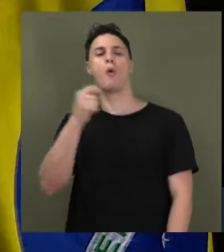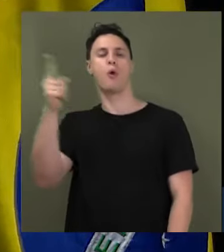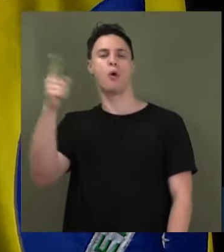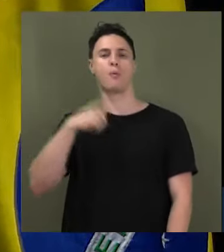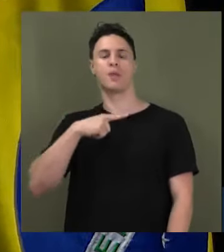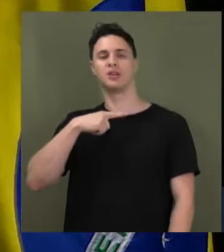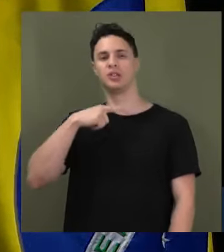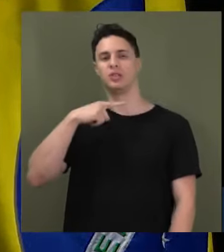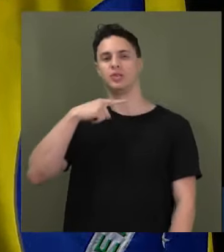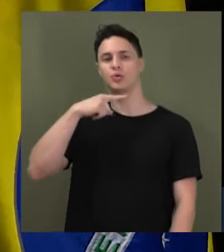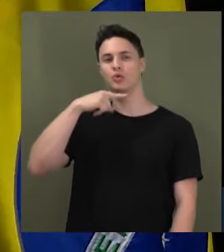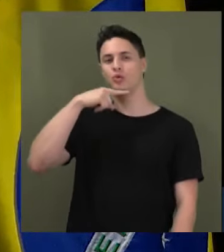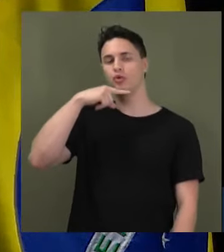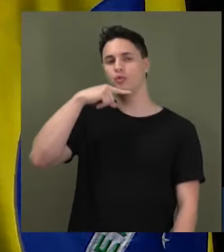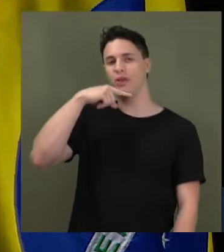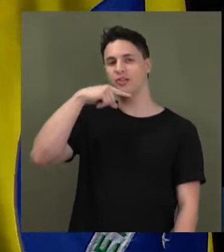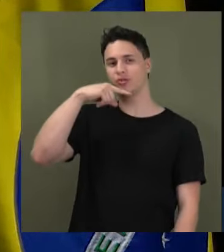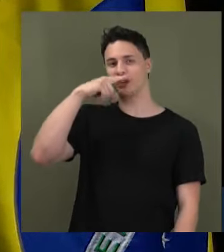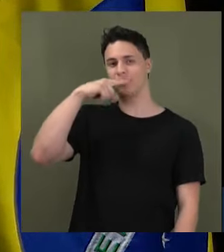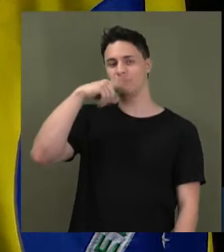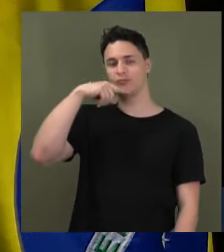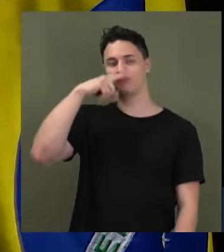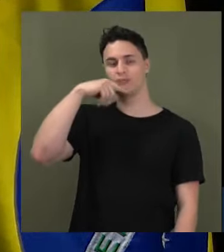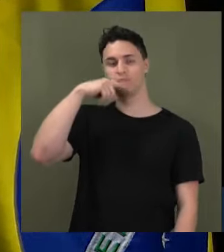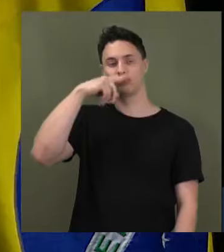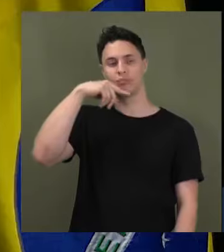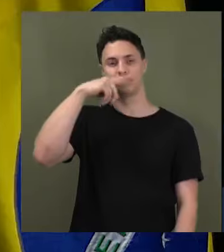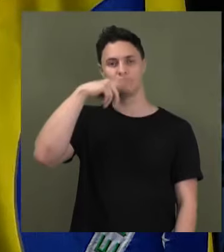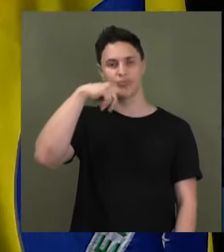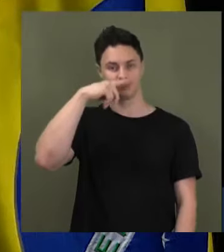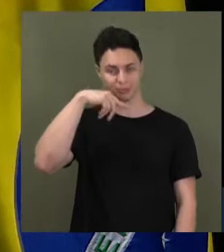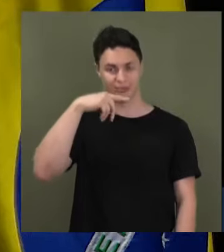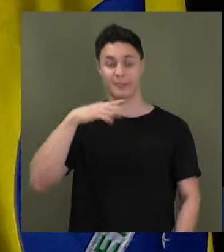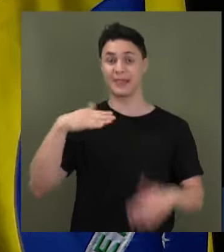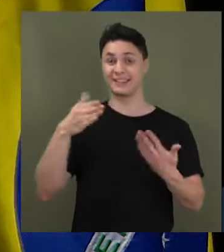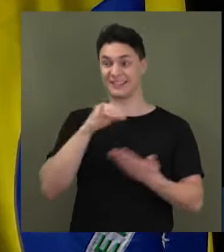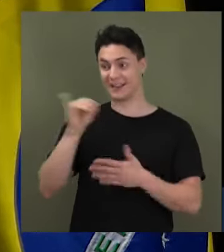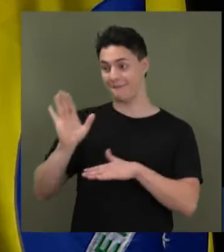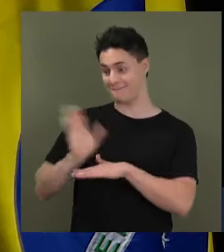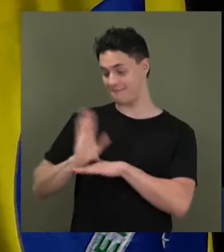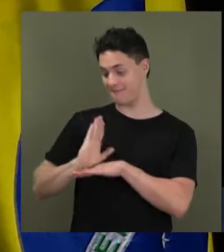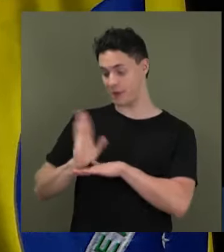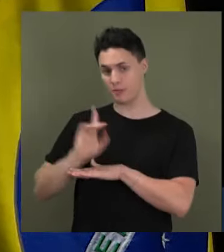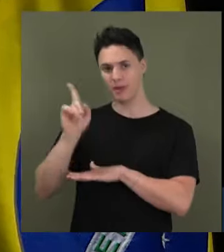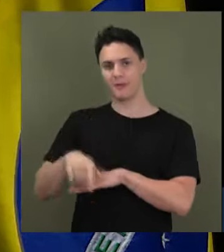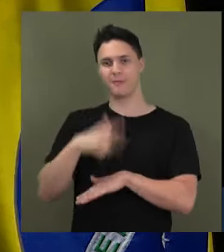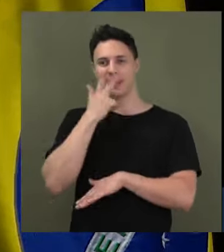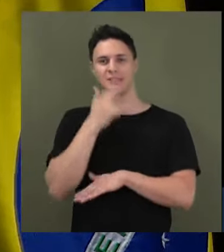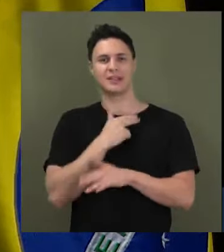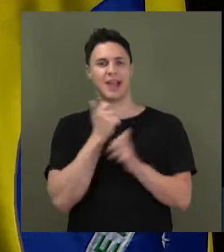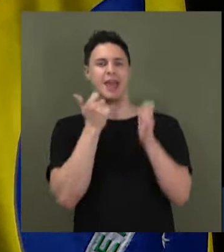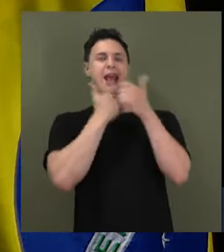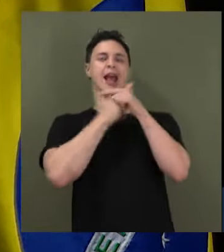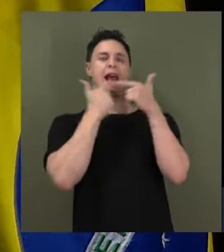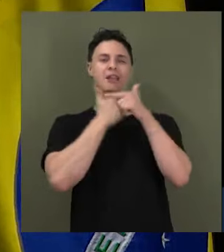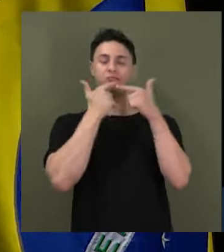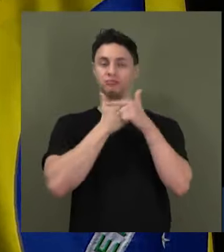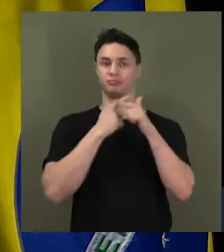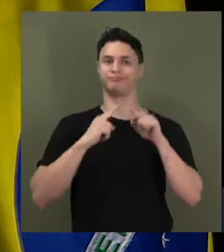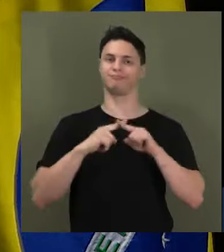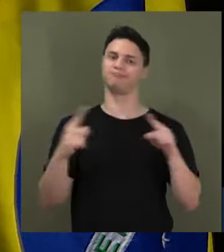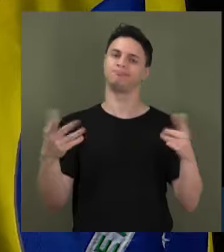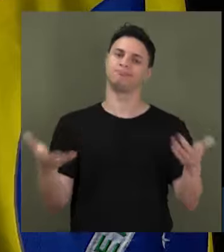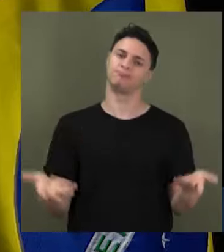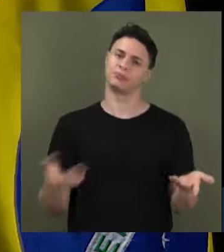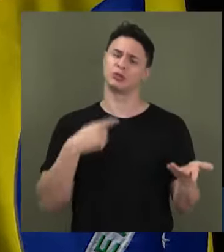Mendes. Se fosse um filme de ficção, até caberia a risada diante do caso. Mas nós